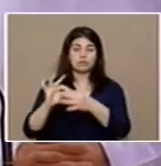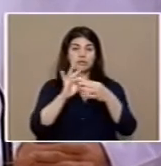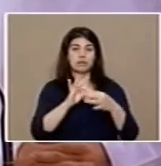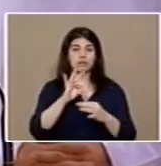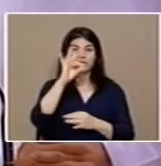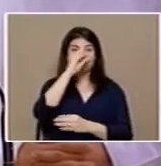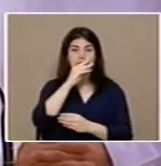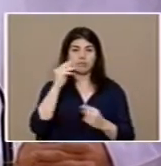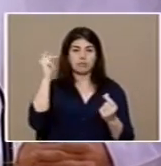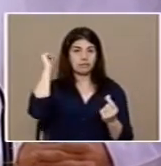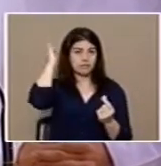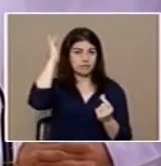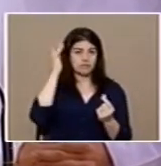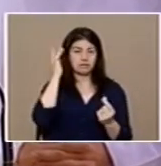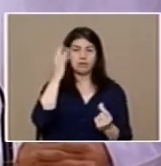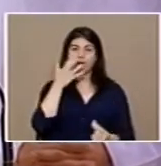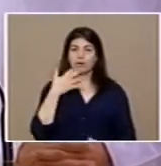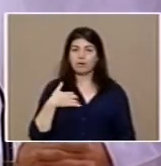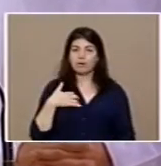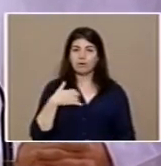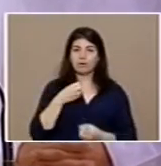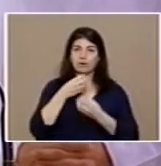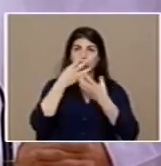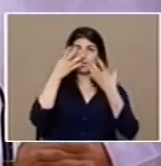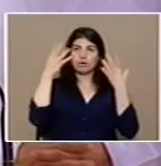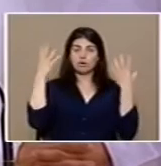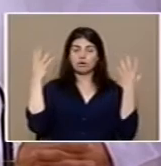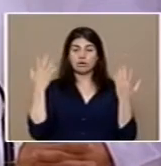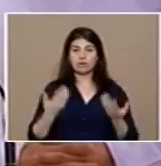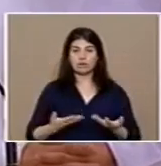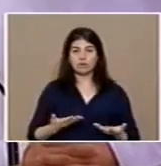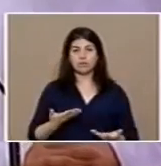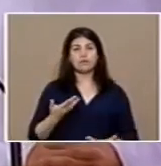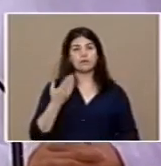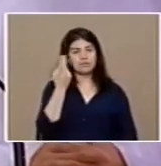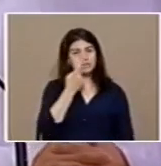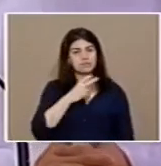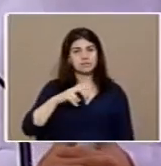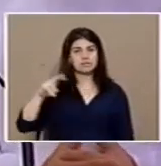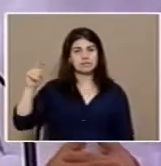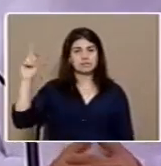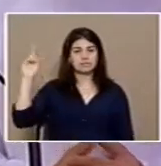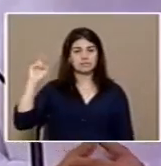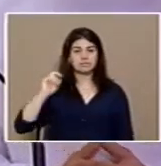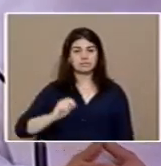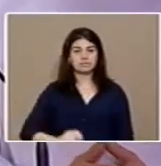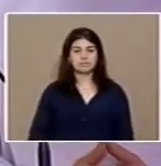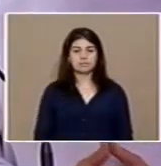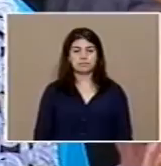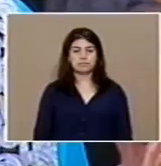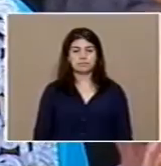Santo toda hora e toda a glória Agora é para ser